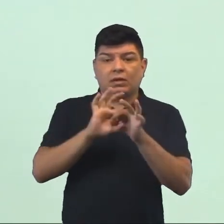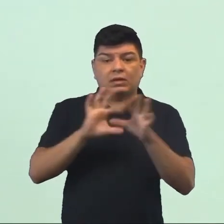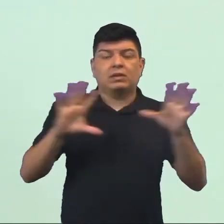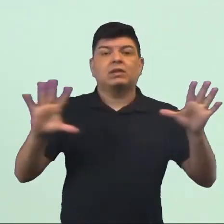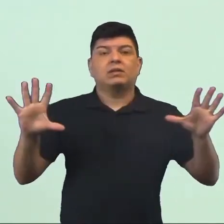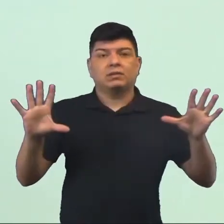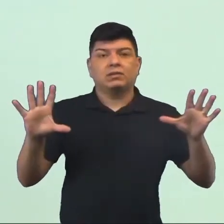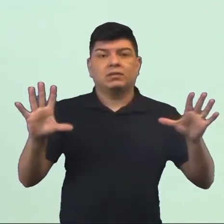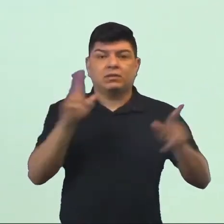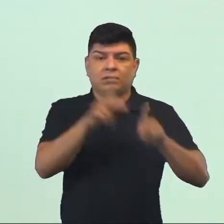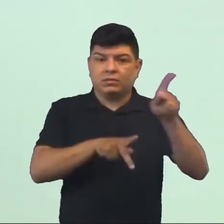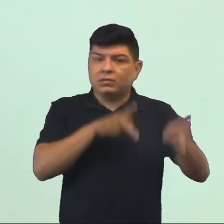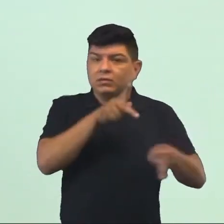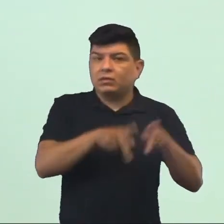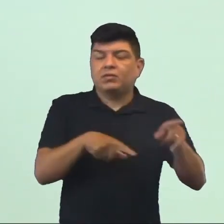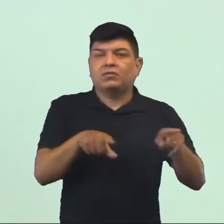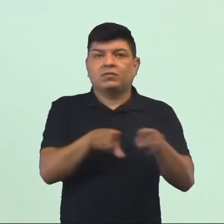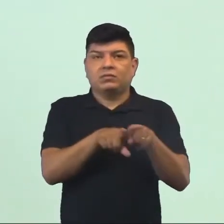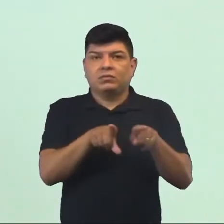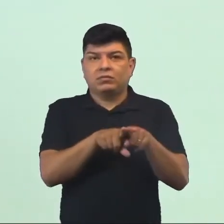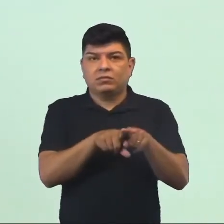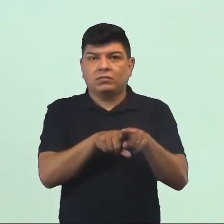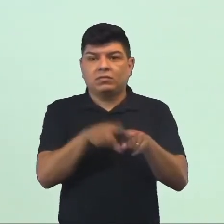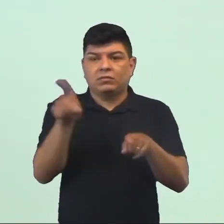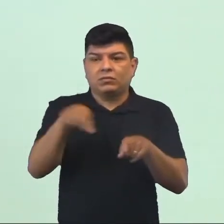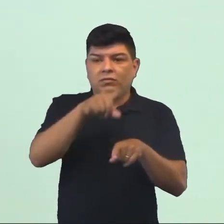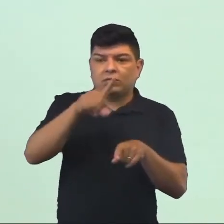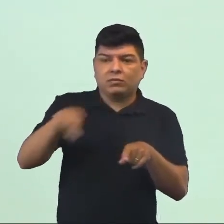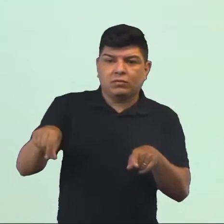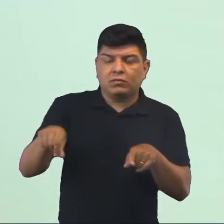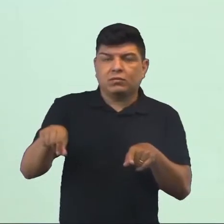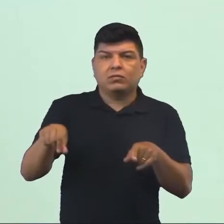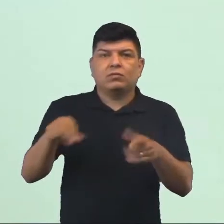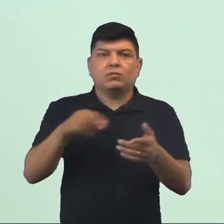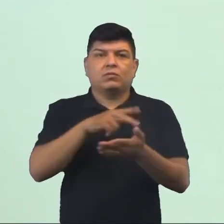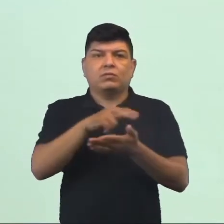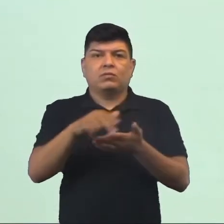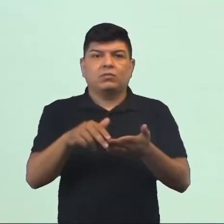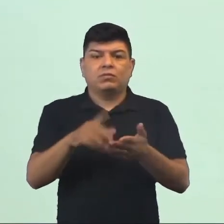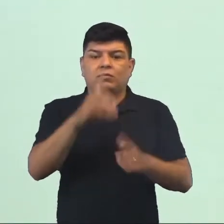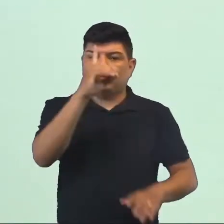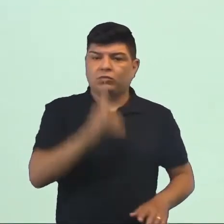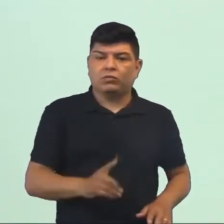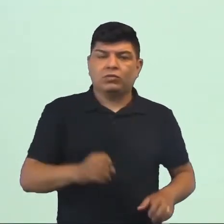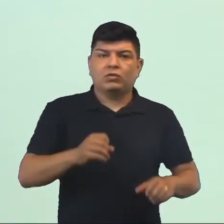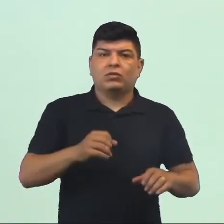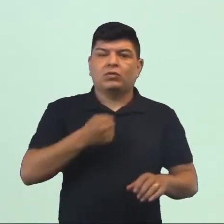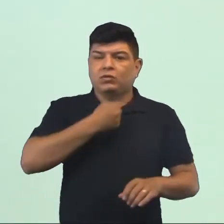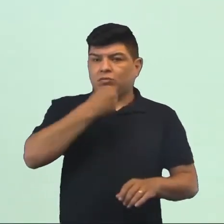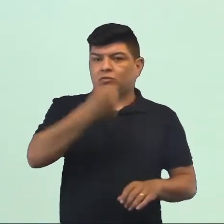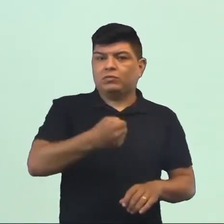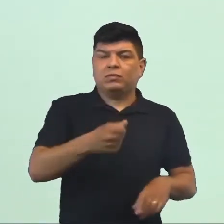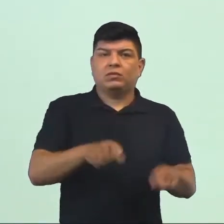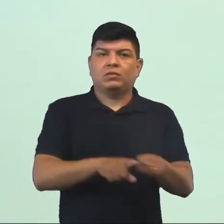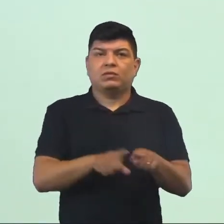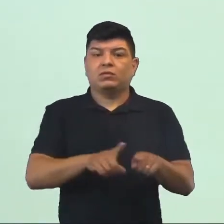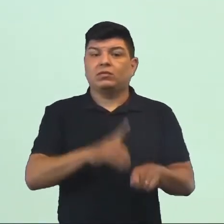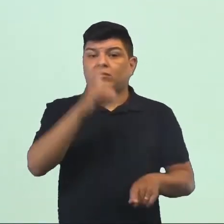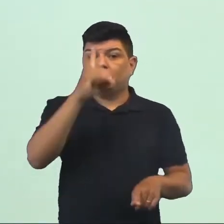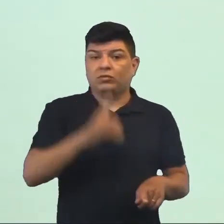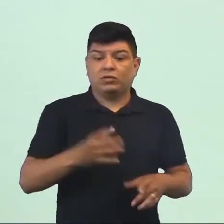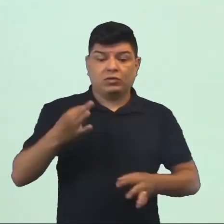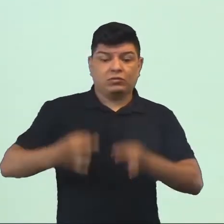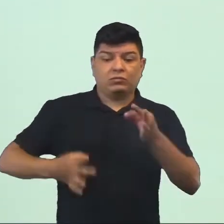né, aonde são suspensos o habeas corpus, o direito de imprensa, o direito de um